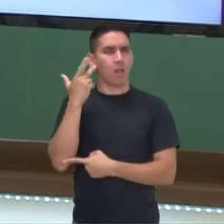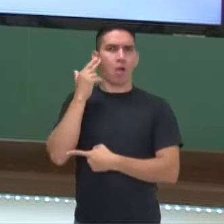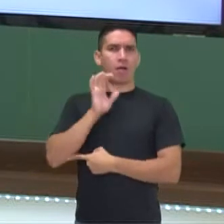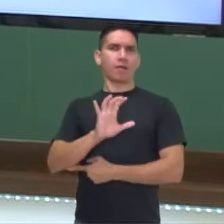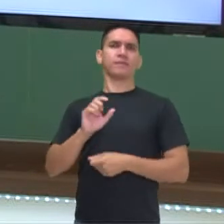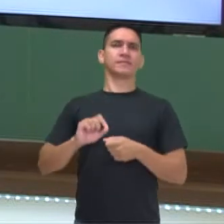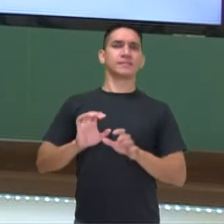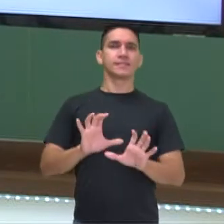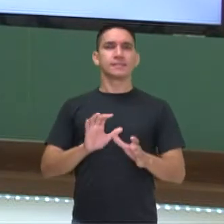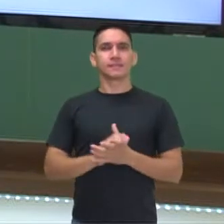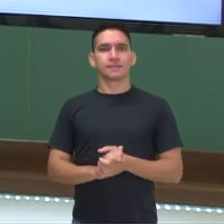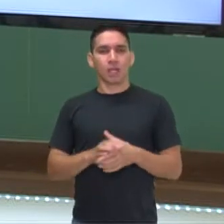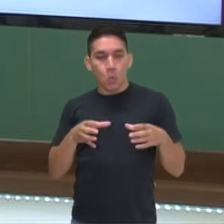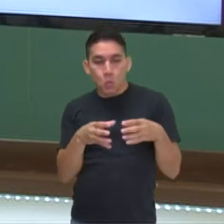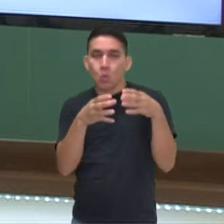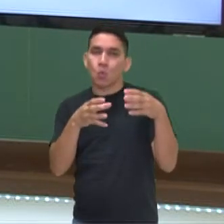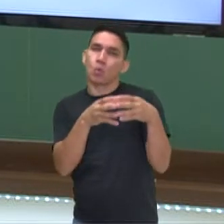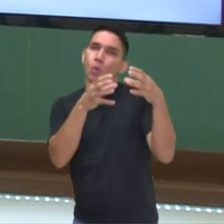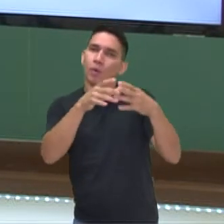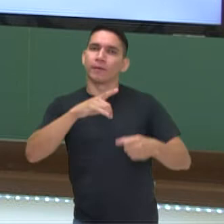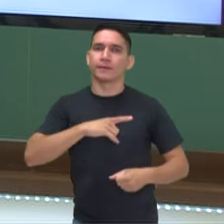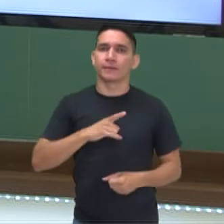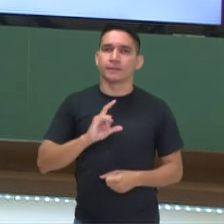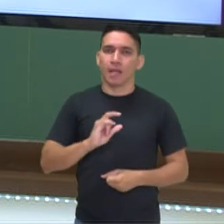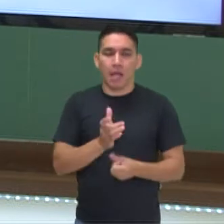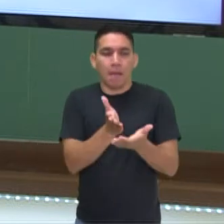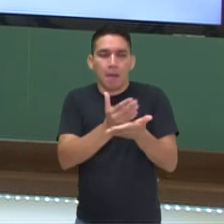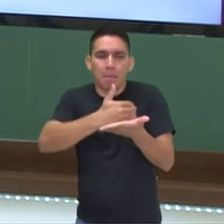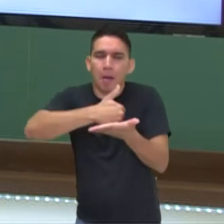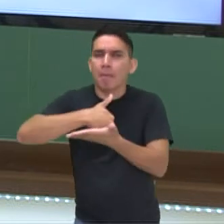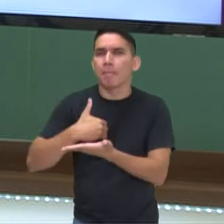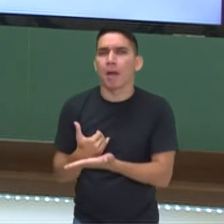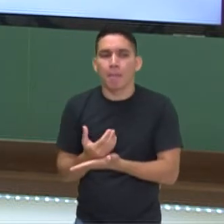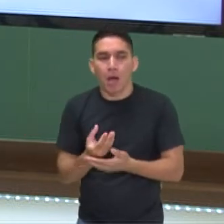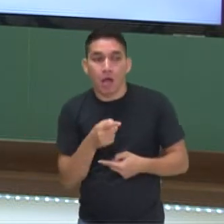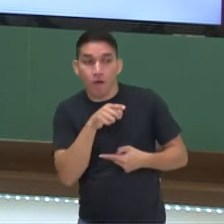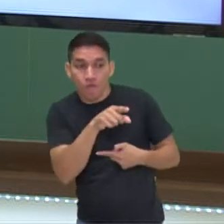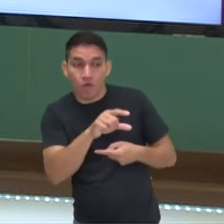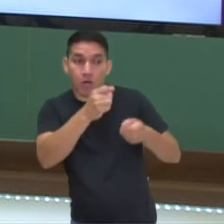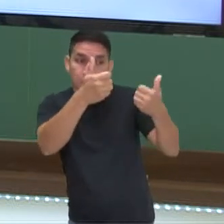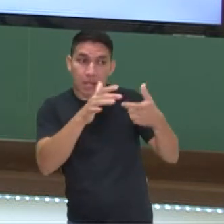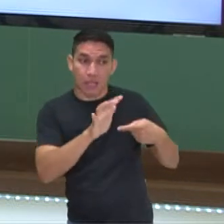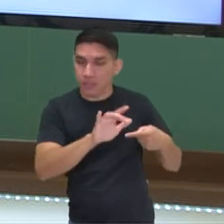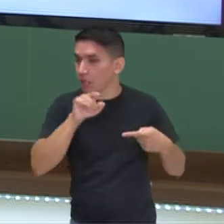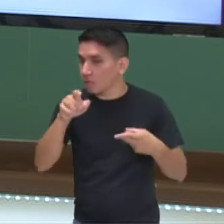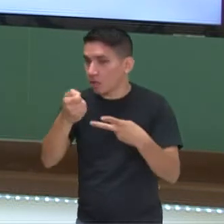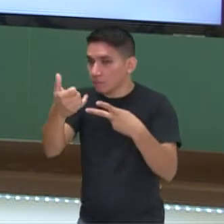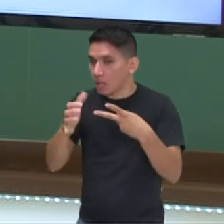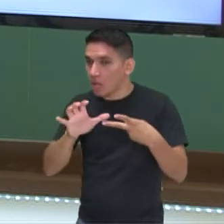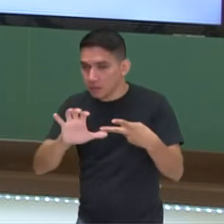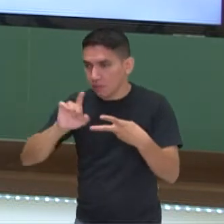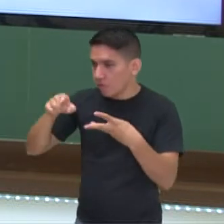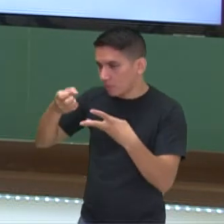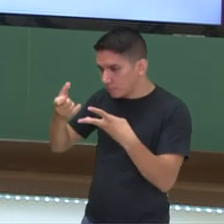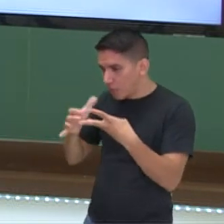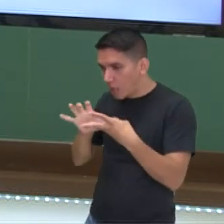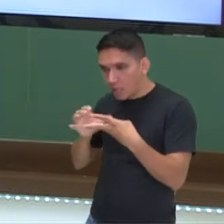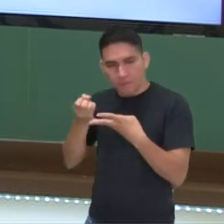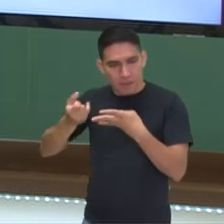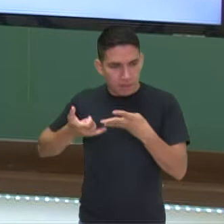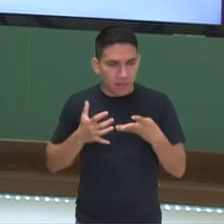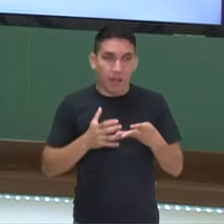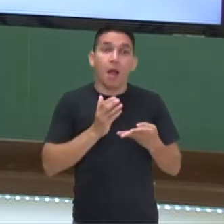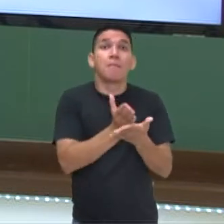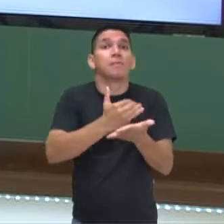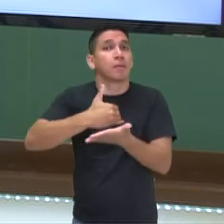equipe, que faça atividade escolar em grupo, que a gente divida as tarefas, daí você vai apresentar um trabalho. Então é necessário que a gente